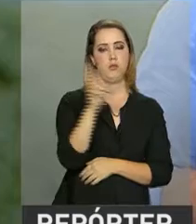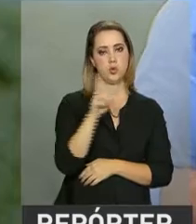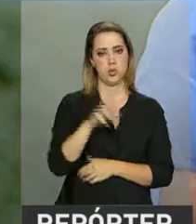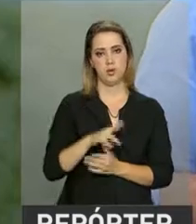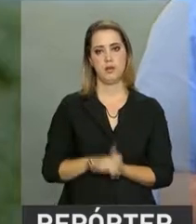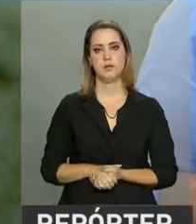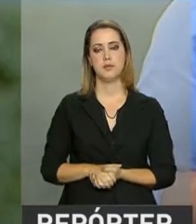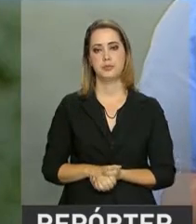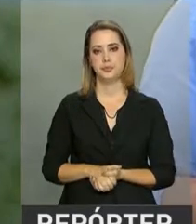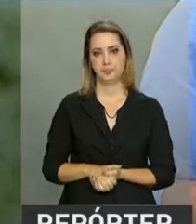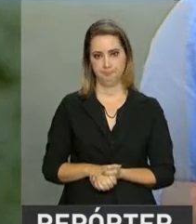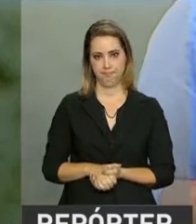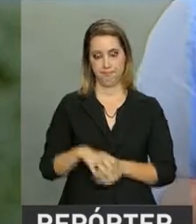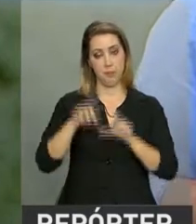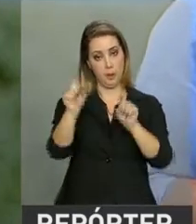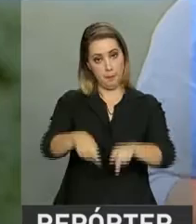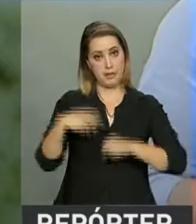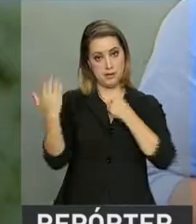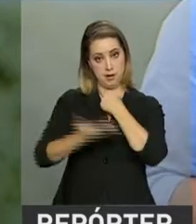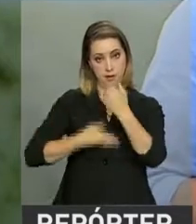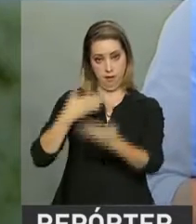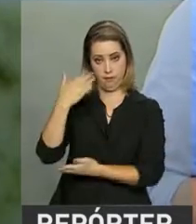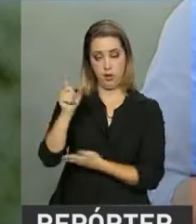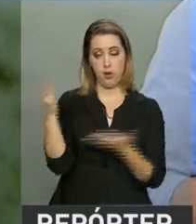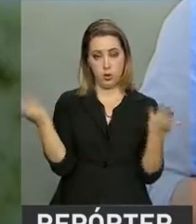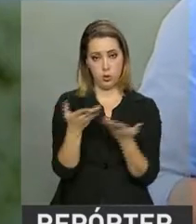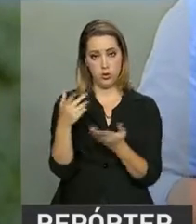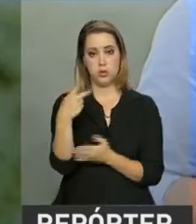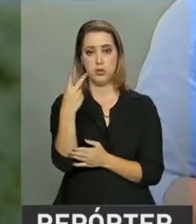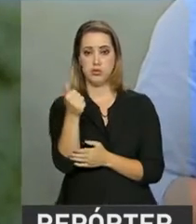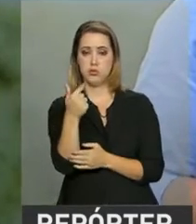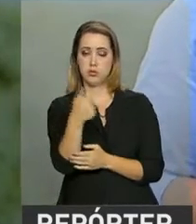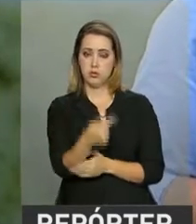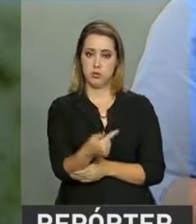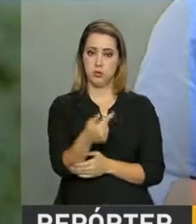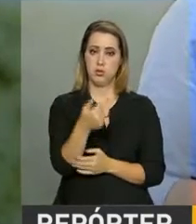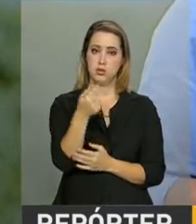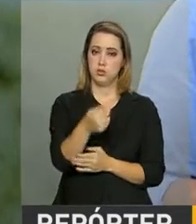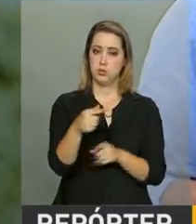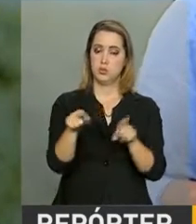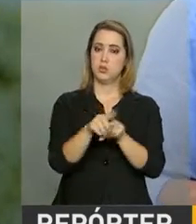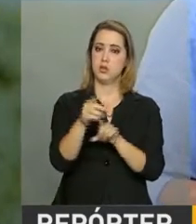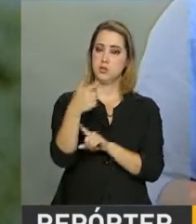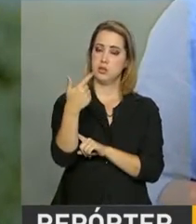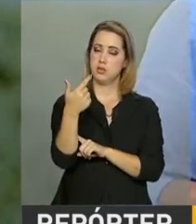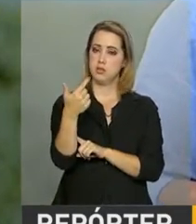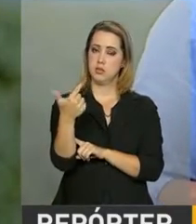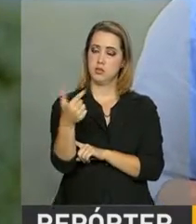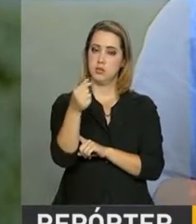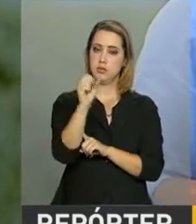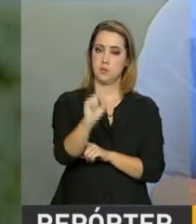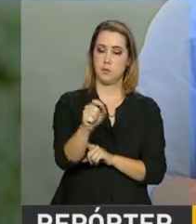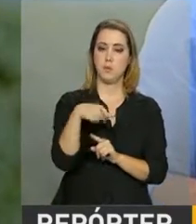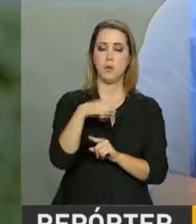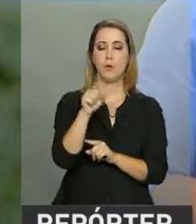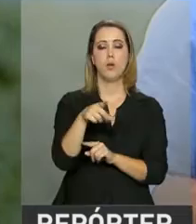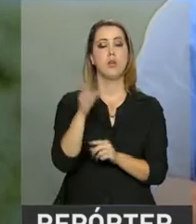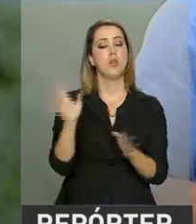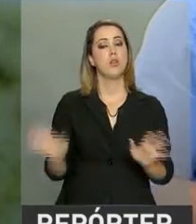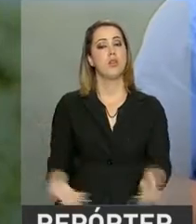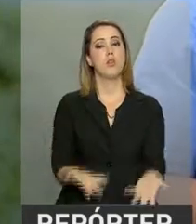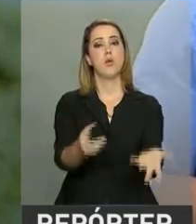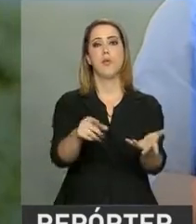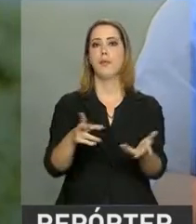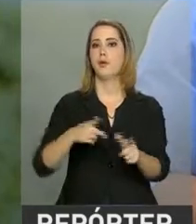R$ 1.320 mil. Para a safra de 2016-2017, a estimativa da Companhia Nacional de Abastecimento, Conab, é uma